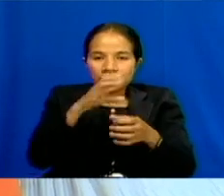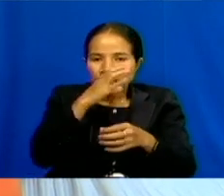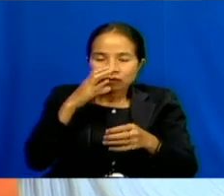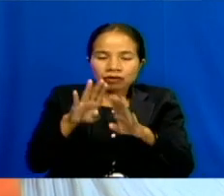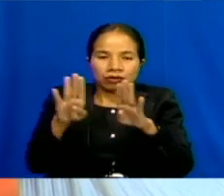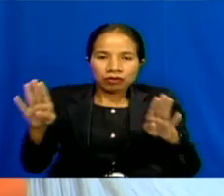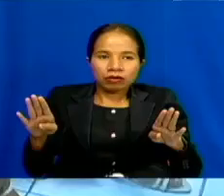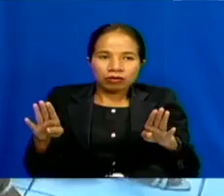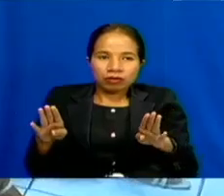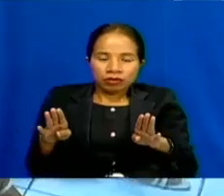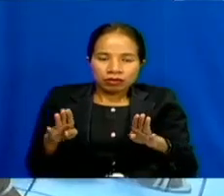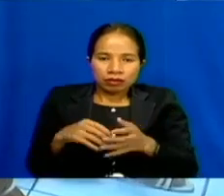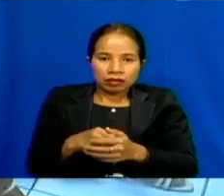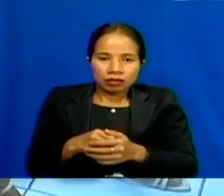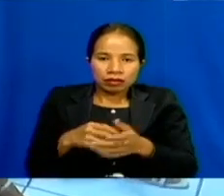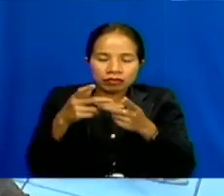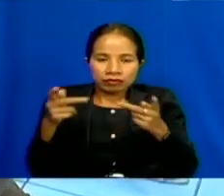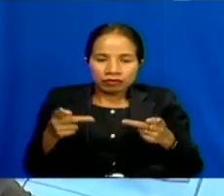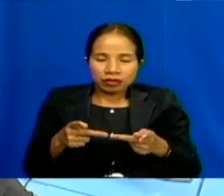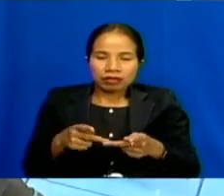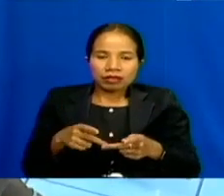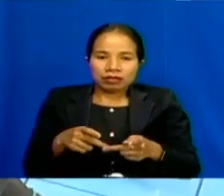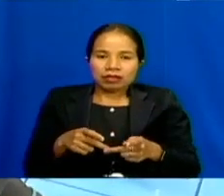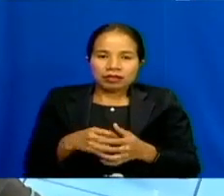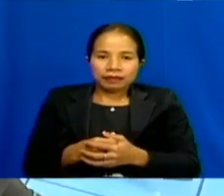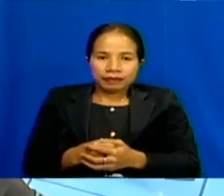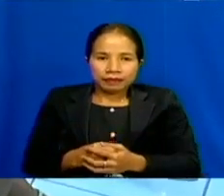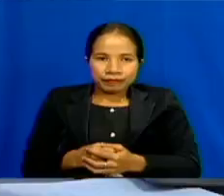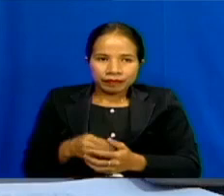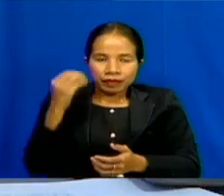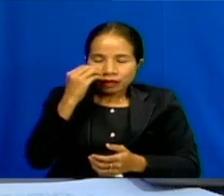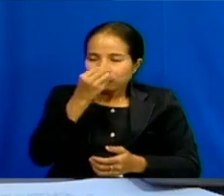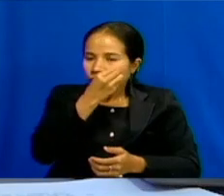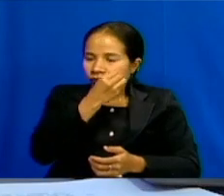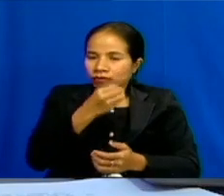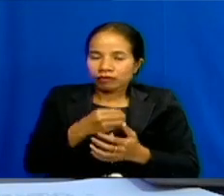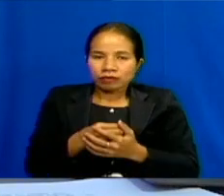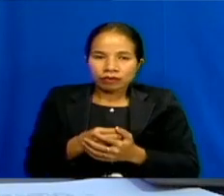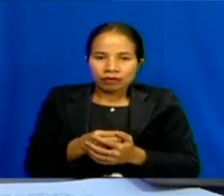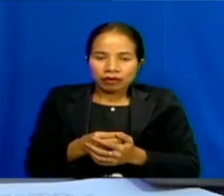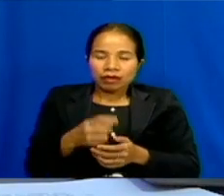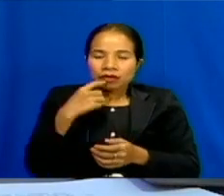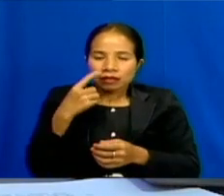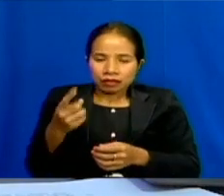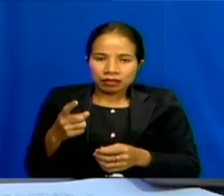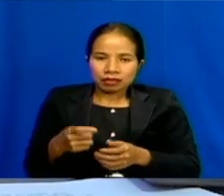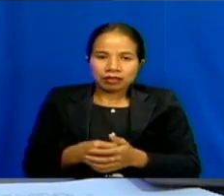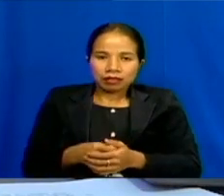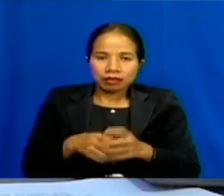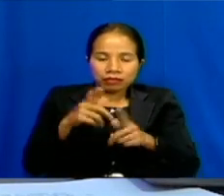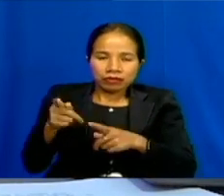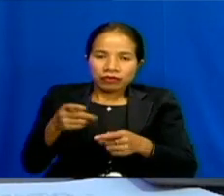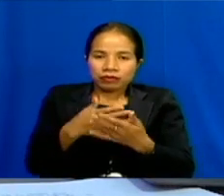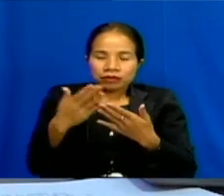loke quintal fon kuda rambutan no sala. Hakara alarga tang como itinya produto lokal ne menos liu antu